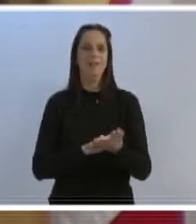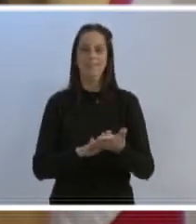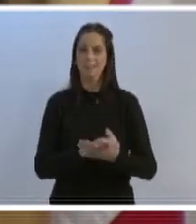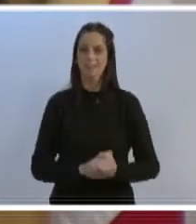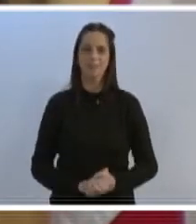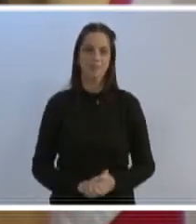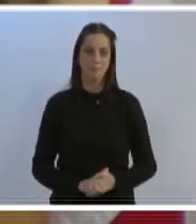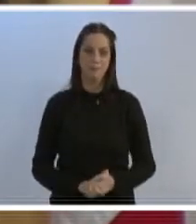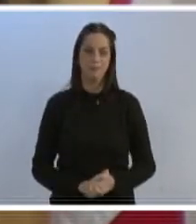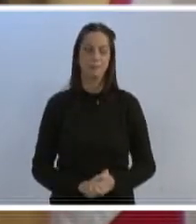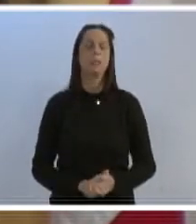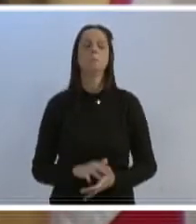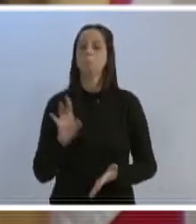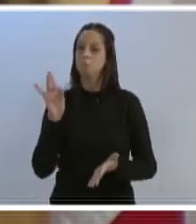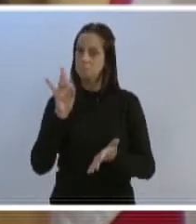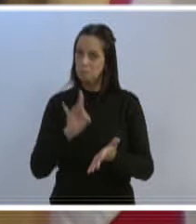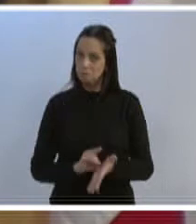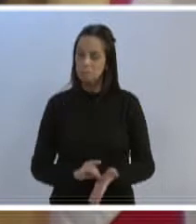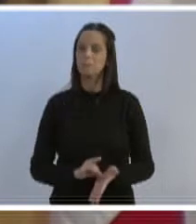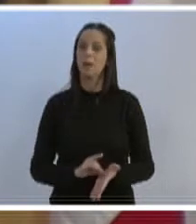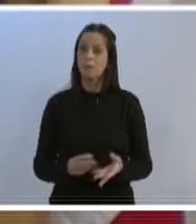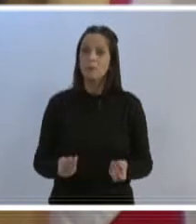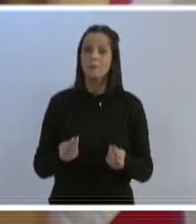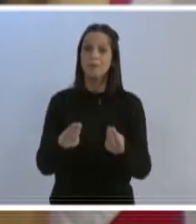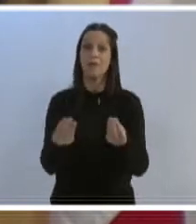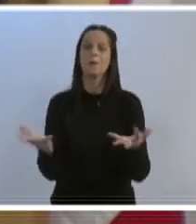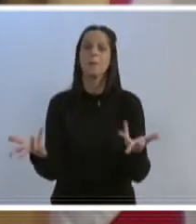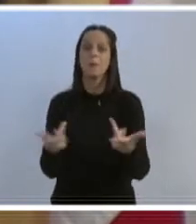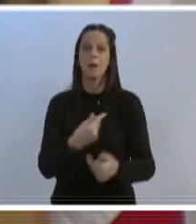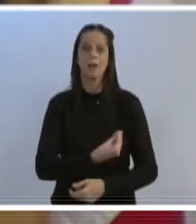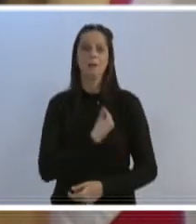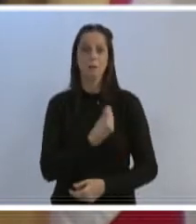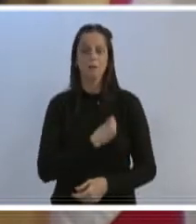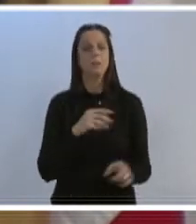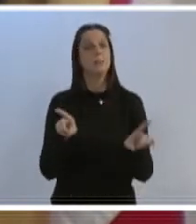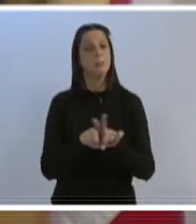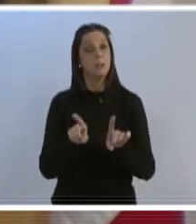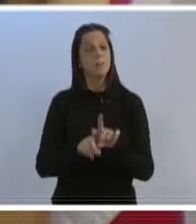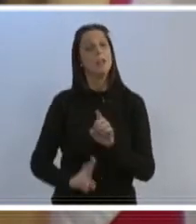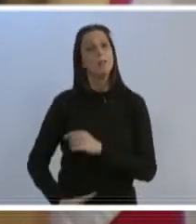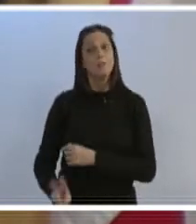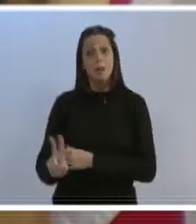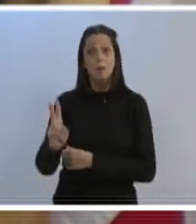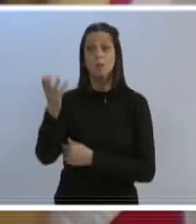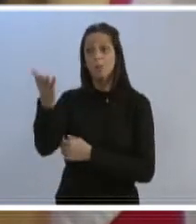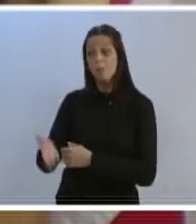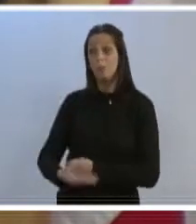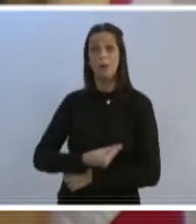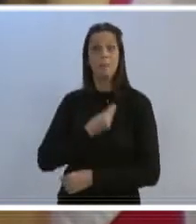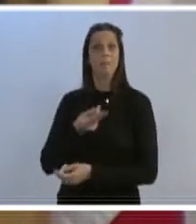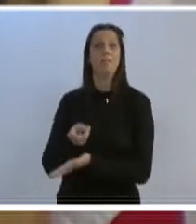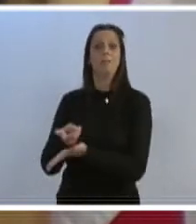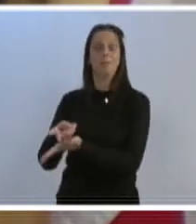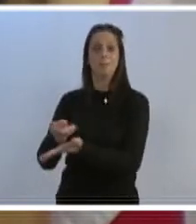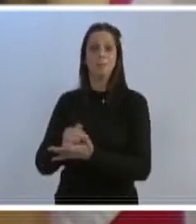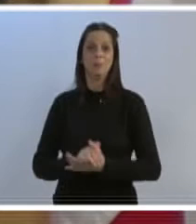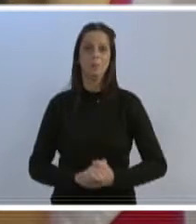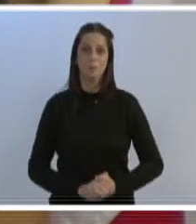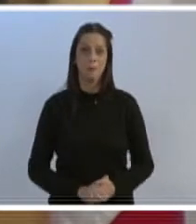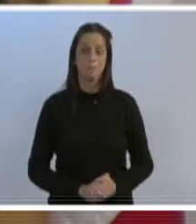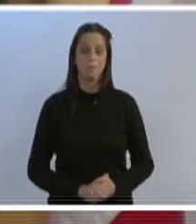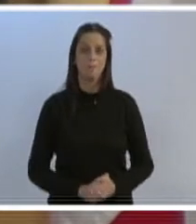sem dúvida a qualidade de vida viabiliza valorizar a vida sem que o